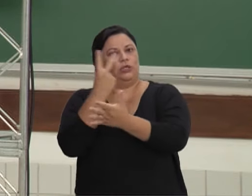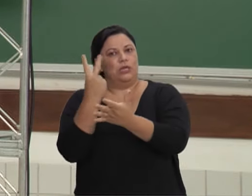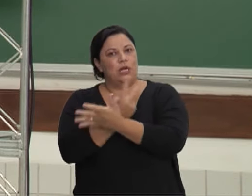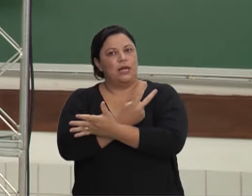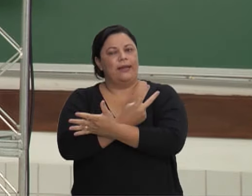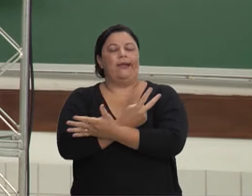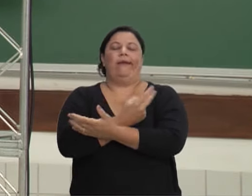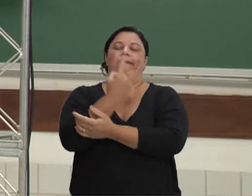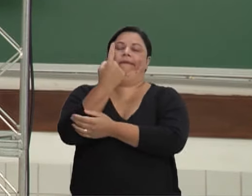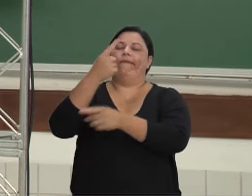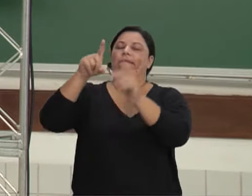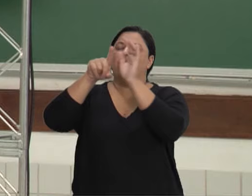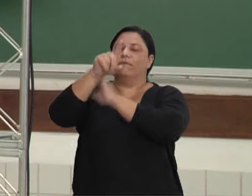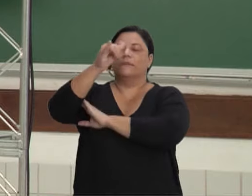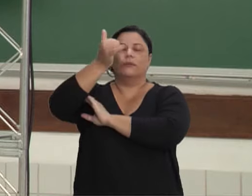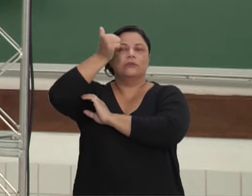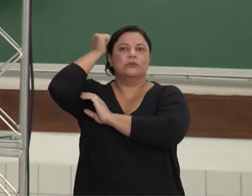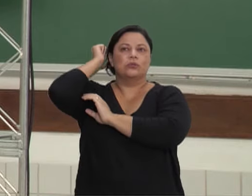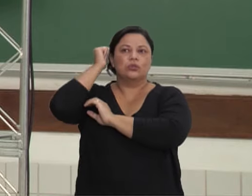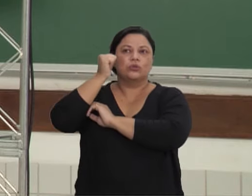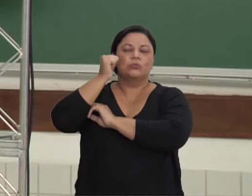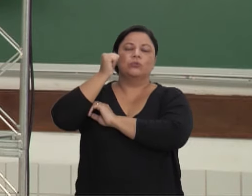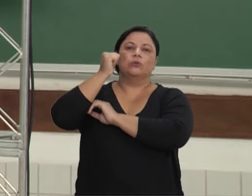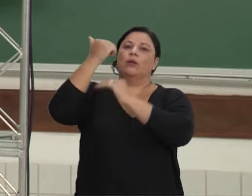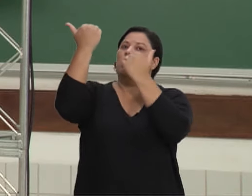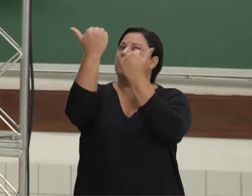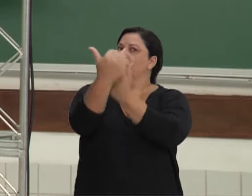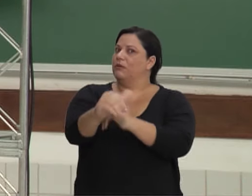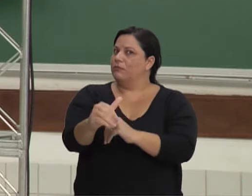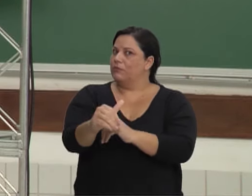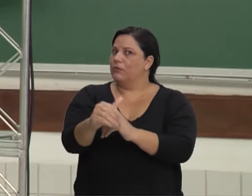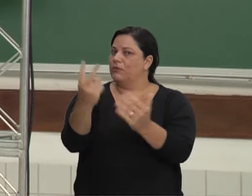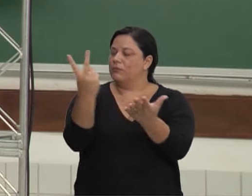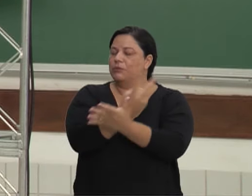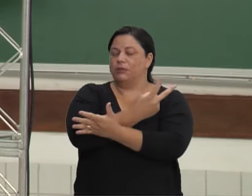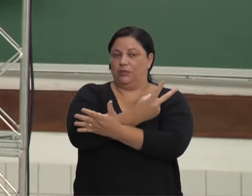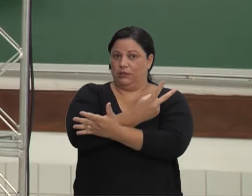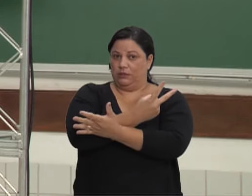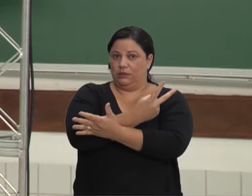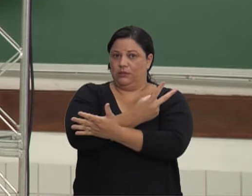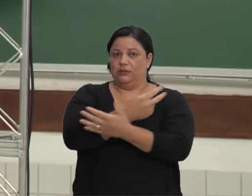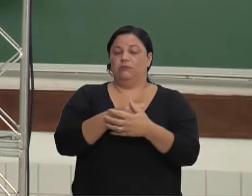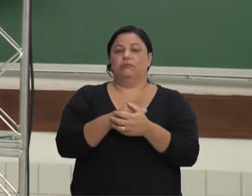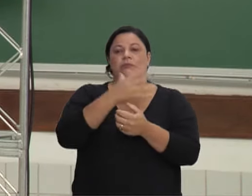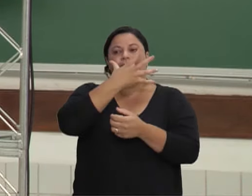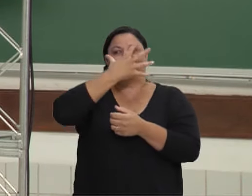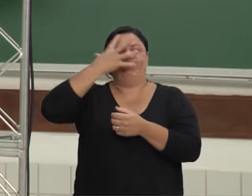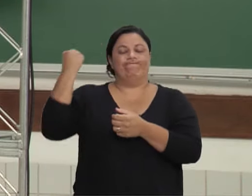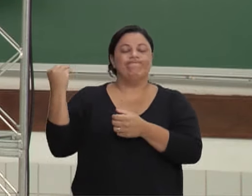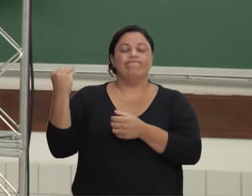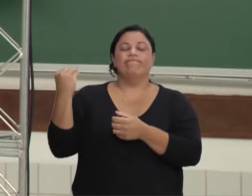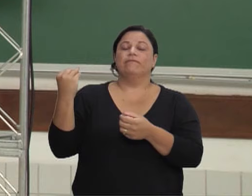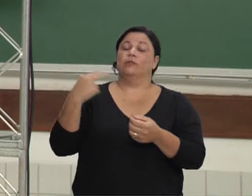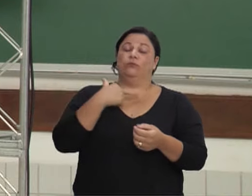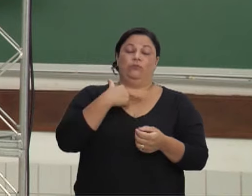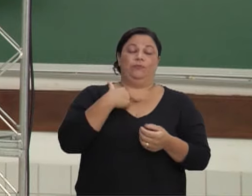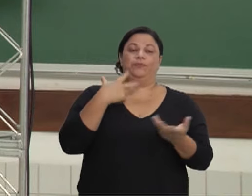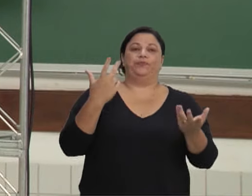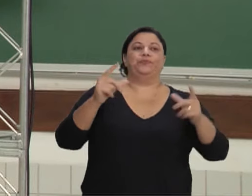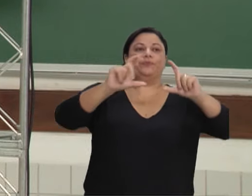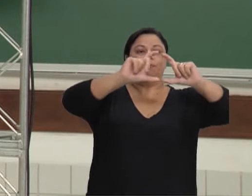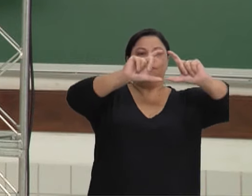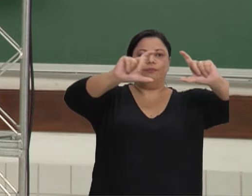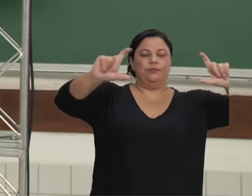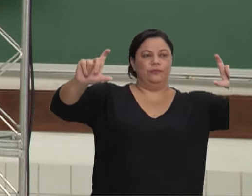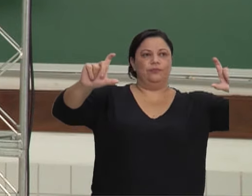enfim, da sua prova por esquecer esse módulo. Então, tem que ter um módulo. É dado pelo